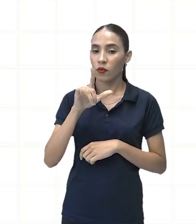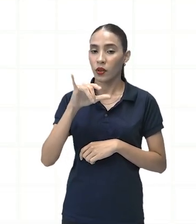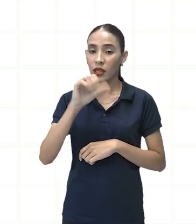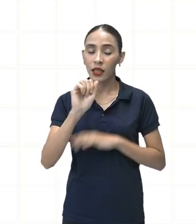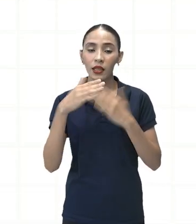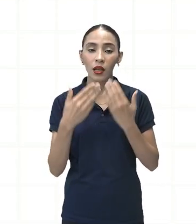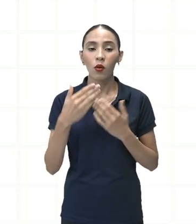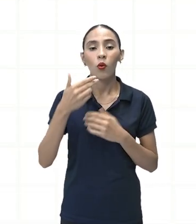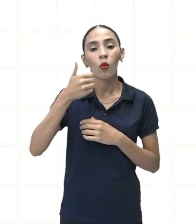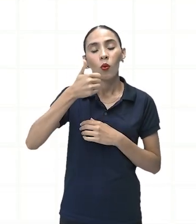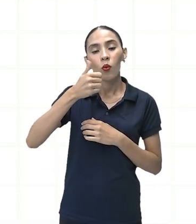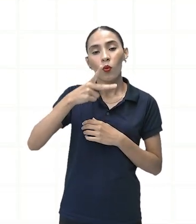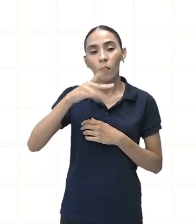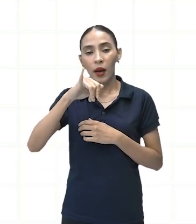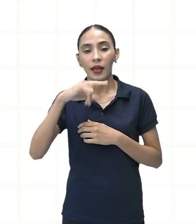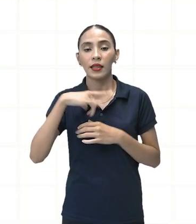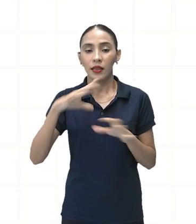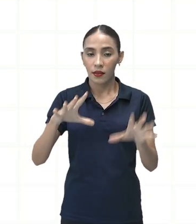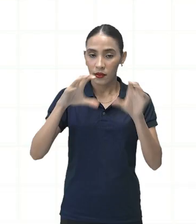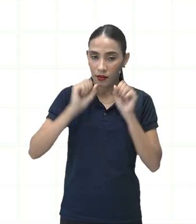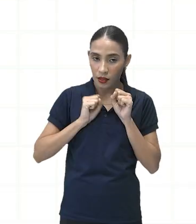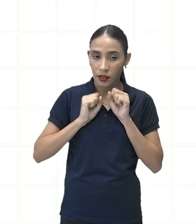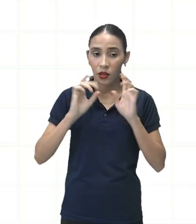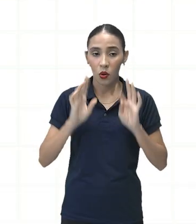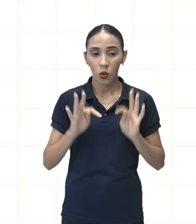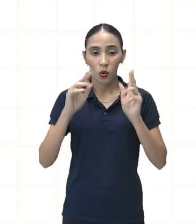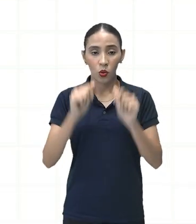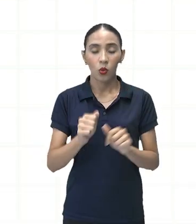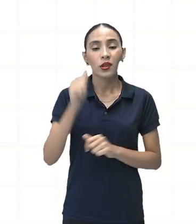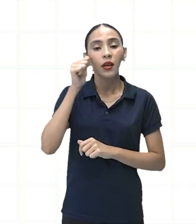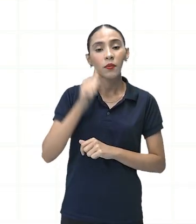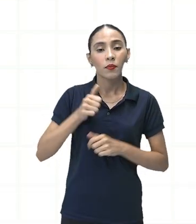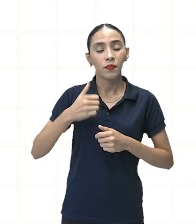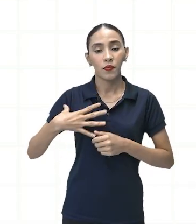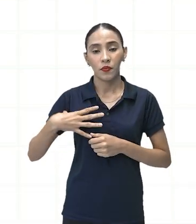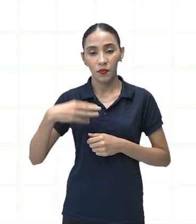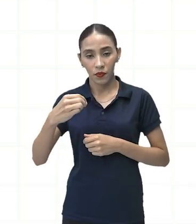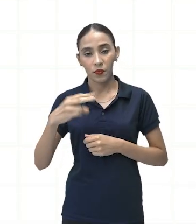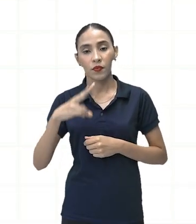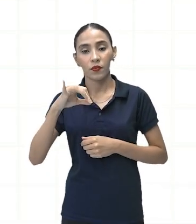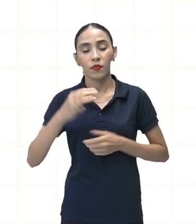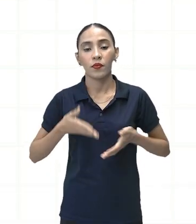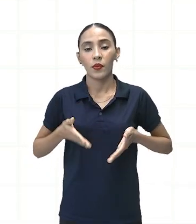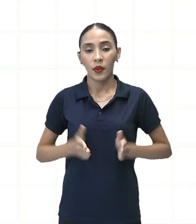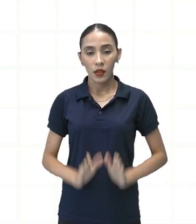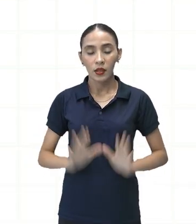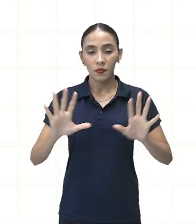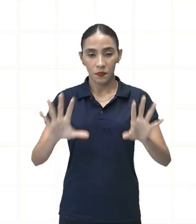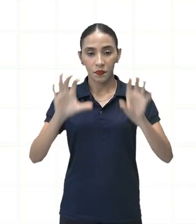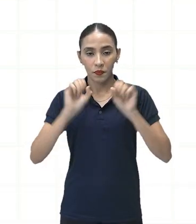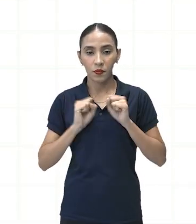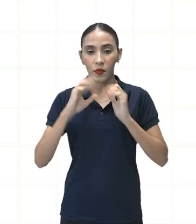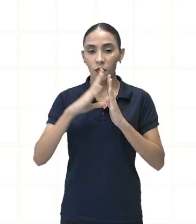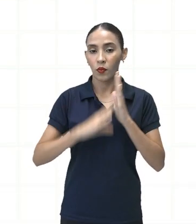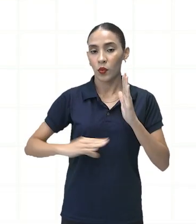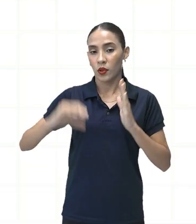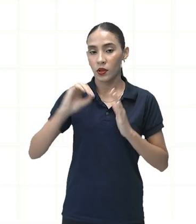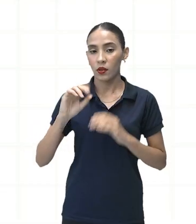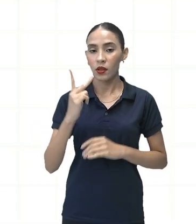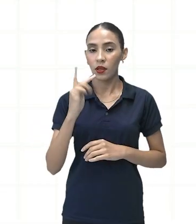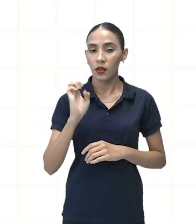ele é afetado. Todas as suas filhas nascerão obrigatoriamente portadoras da mutação